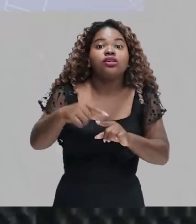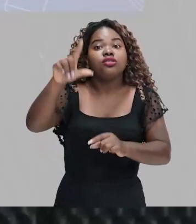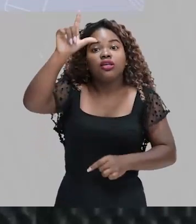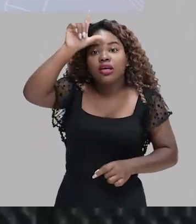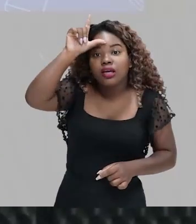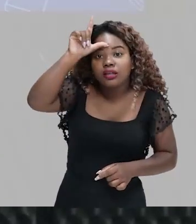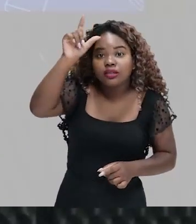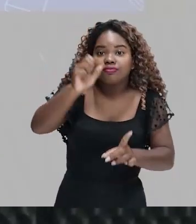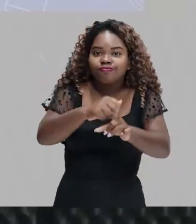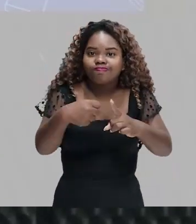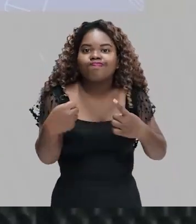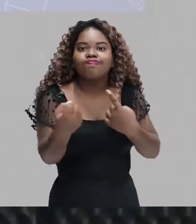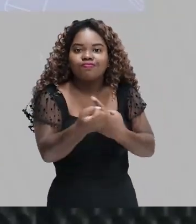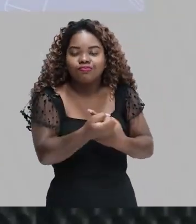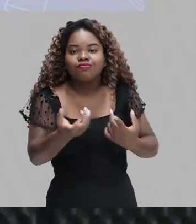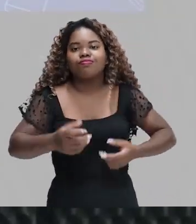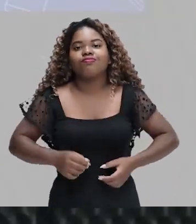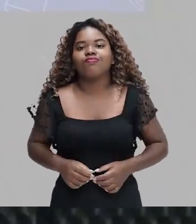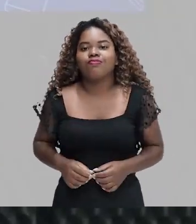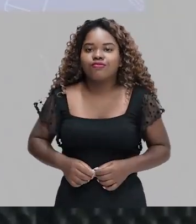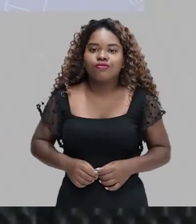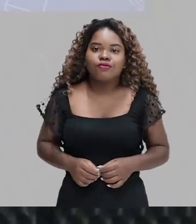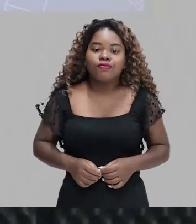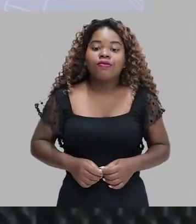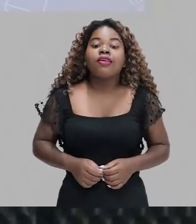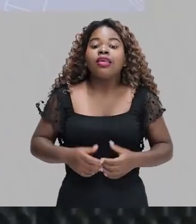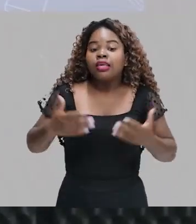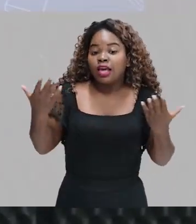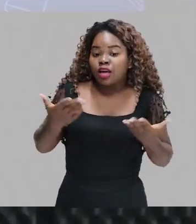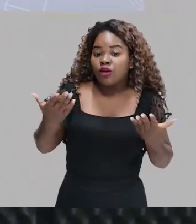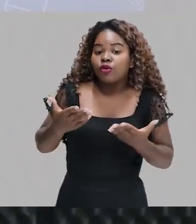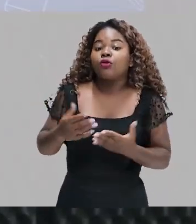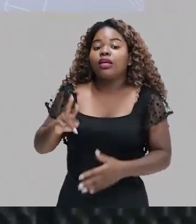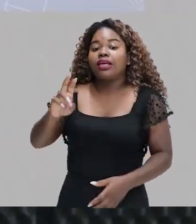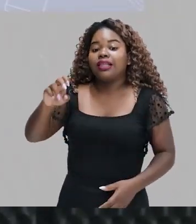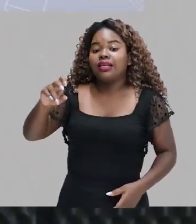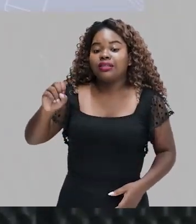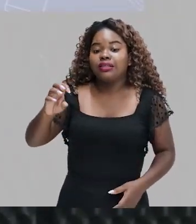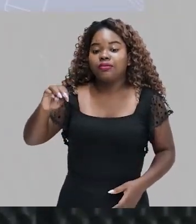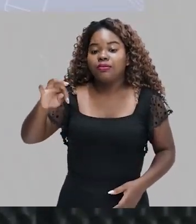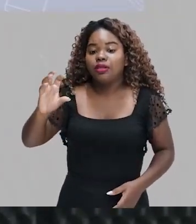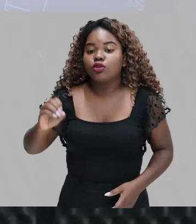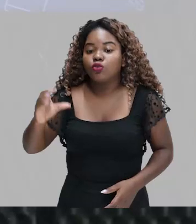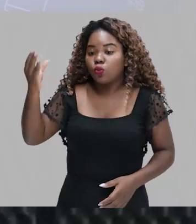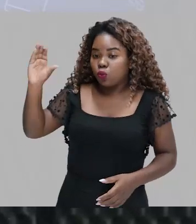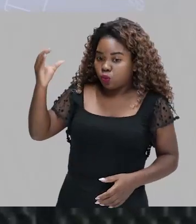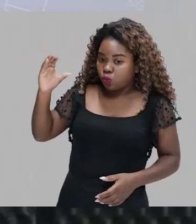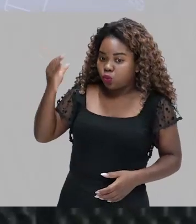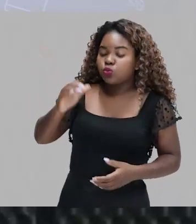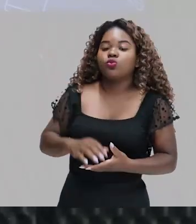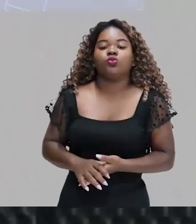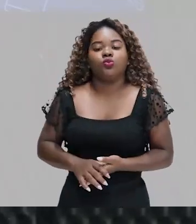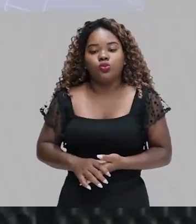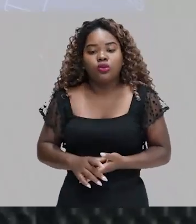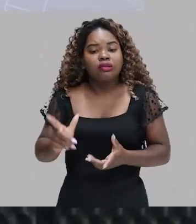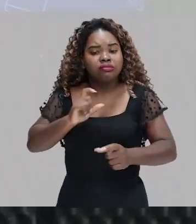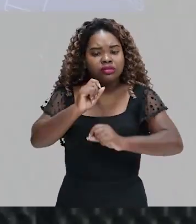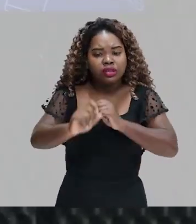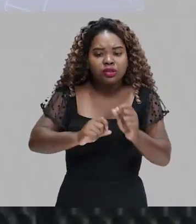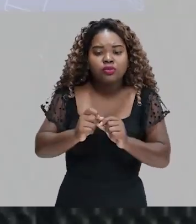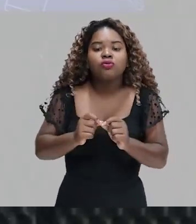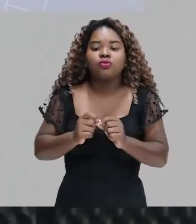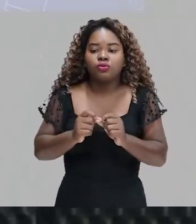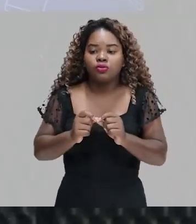pessoas, né? A gente não vai discutir sobre isso aqui. E esse renascimento cultural, ele bate em cima dessa situação, desse povo negacionista, desse povo